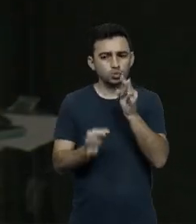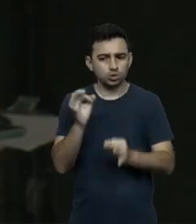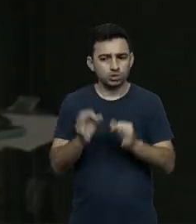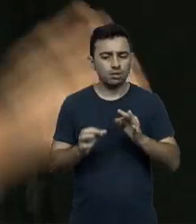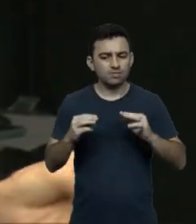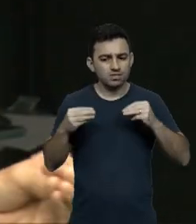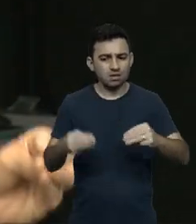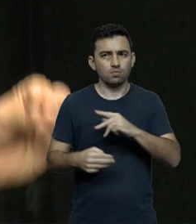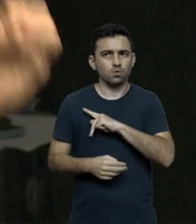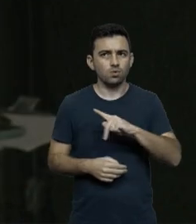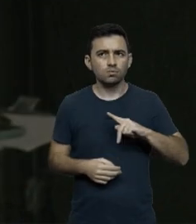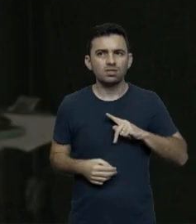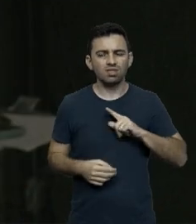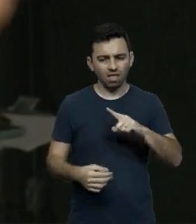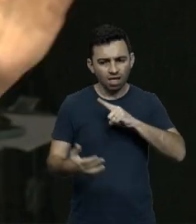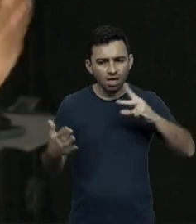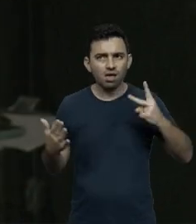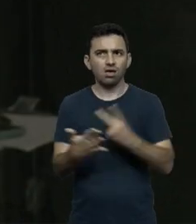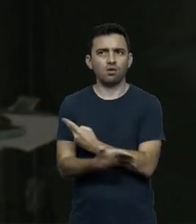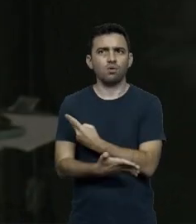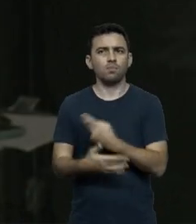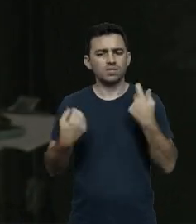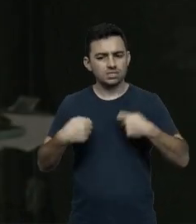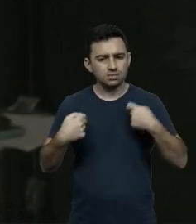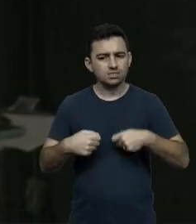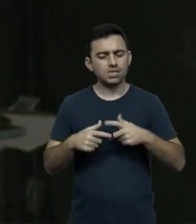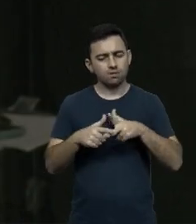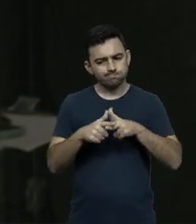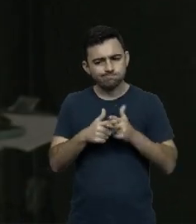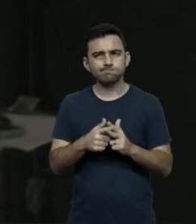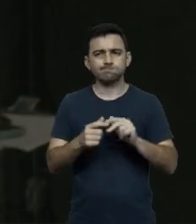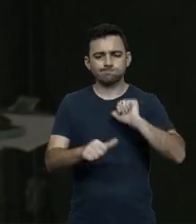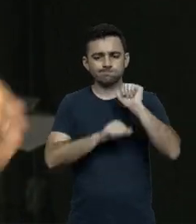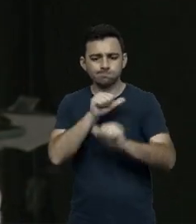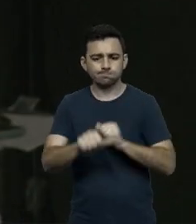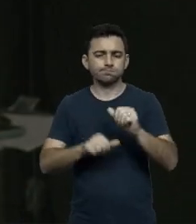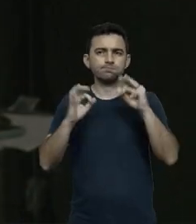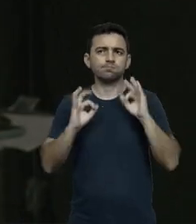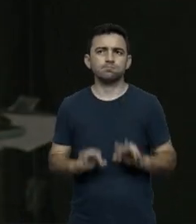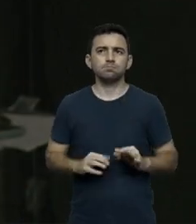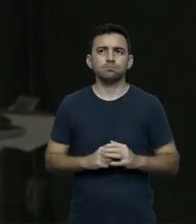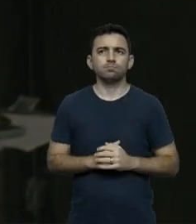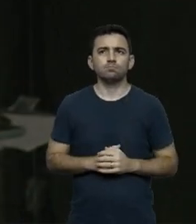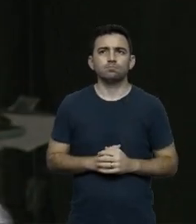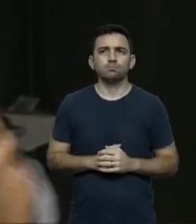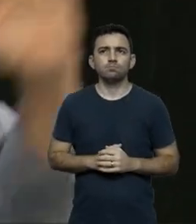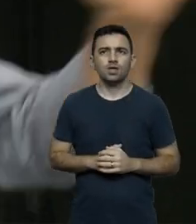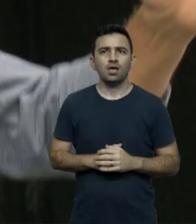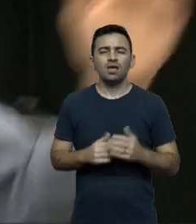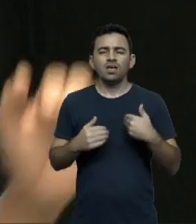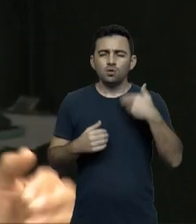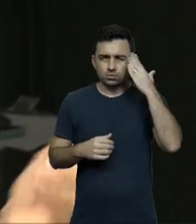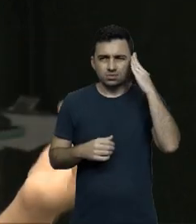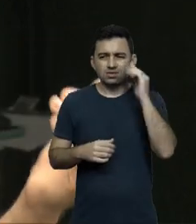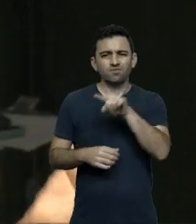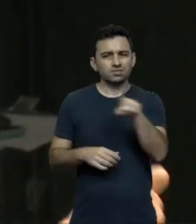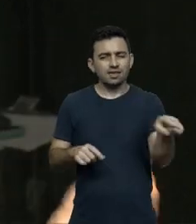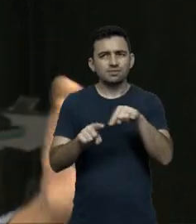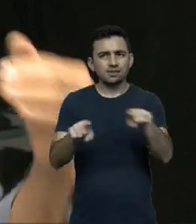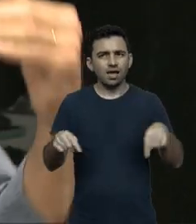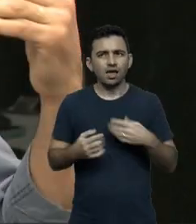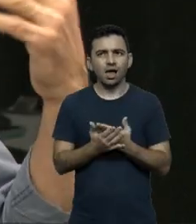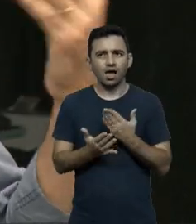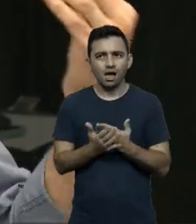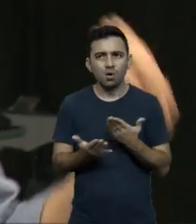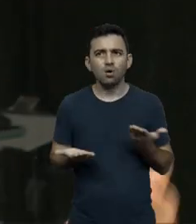convencer que houve erro e precisa ser corrigido É eu sei que quem está em sala de aula não pode ser